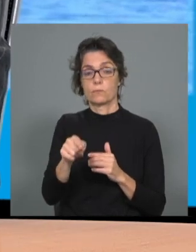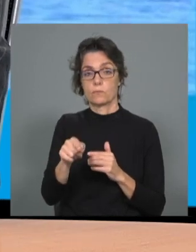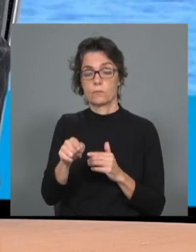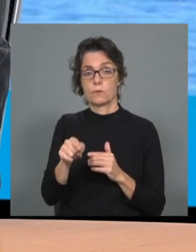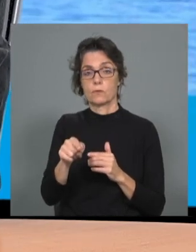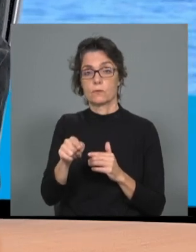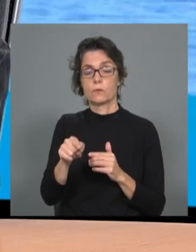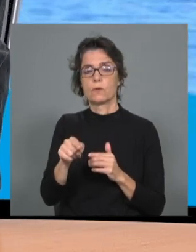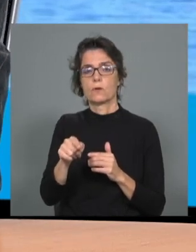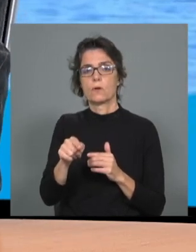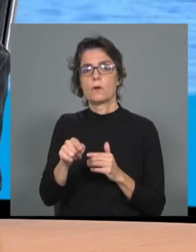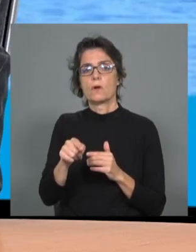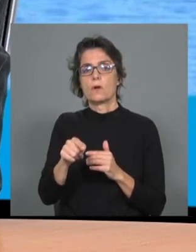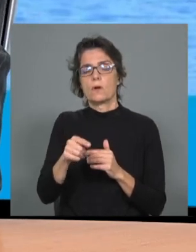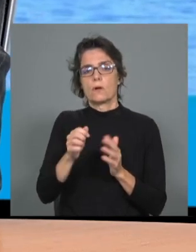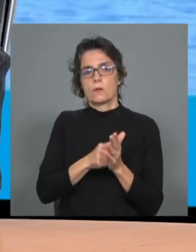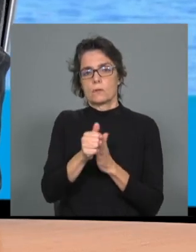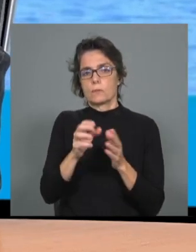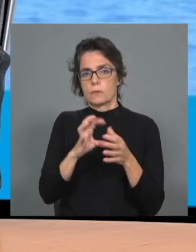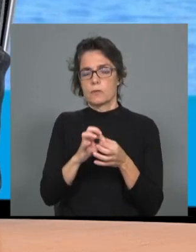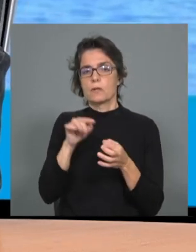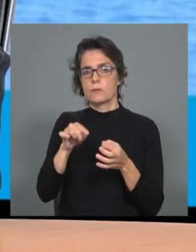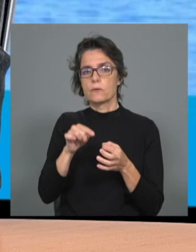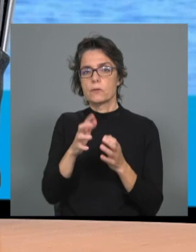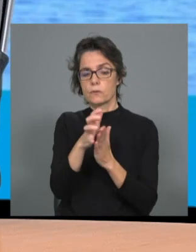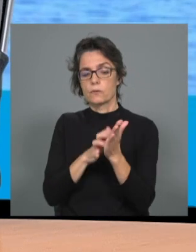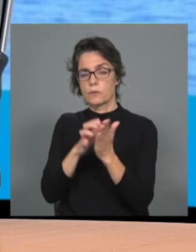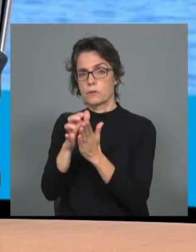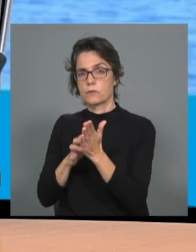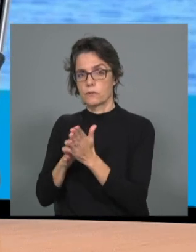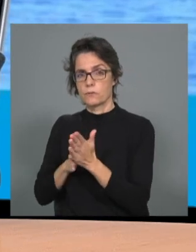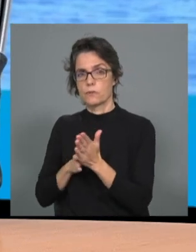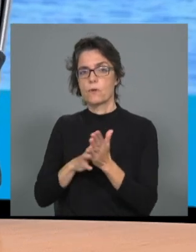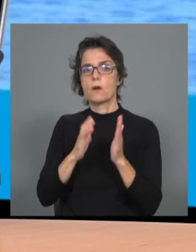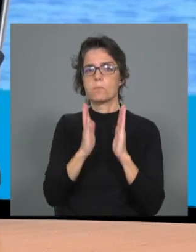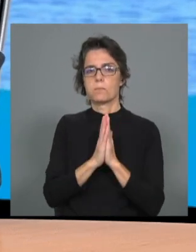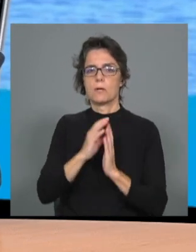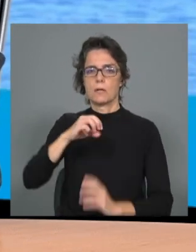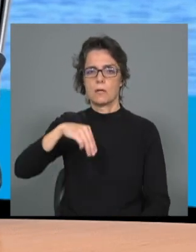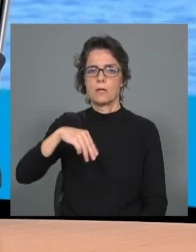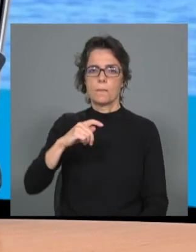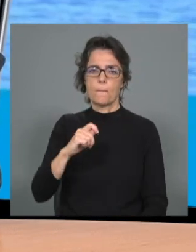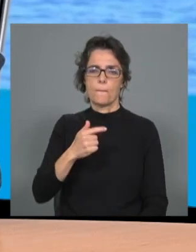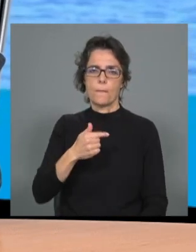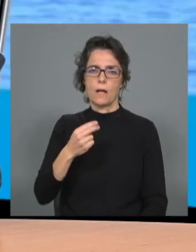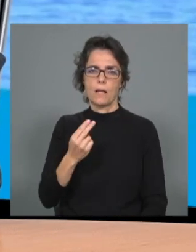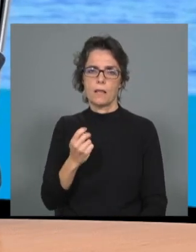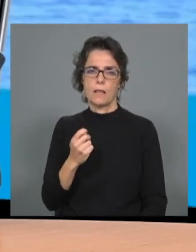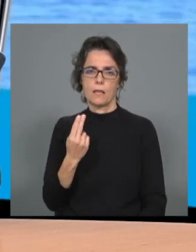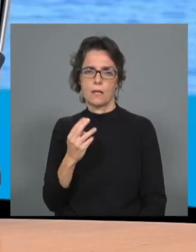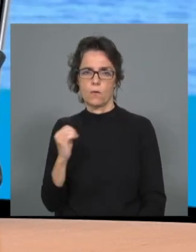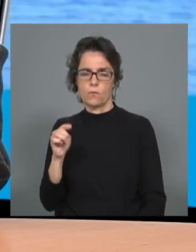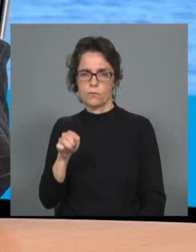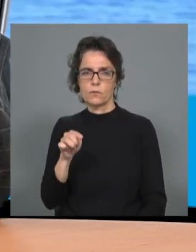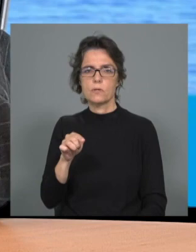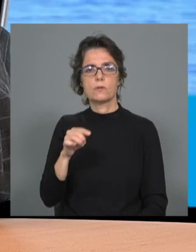litúrgico traz até nós exatamente os textos de São Mateus. E por isso este curso insere-se